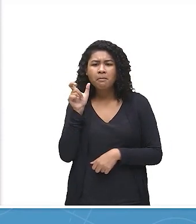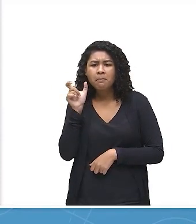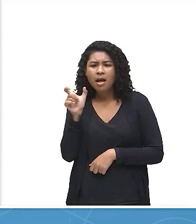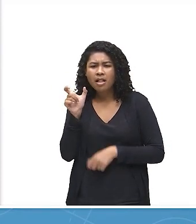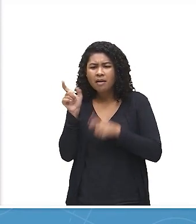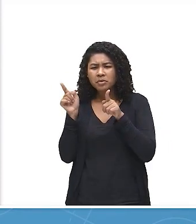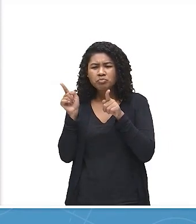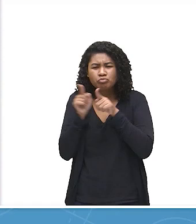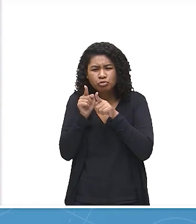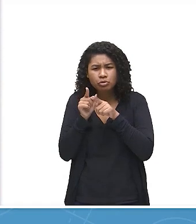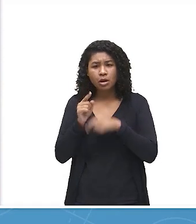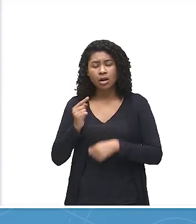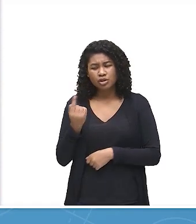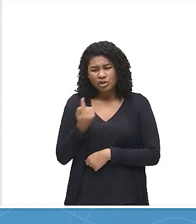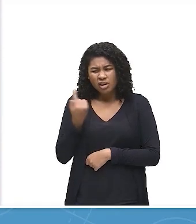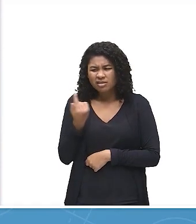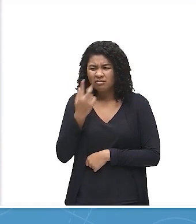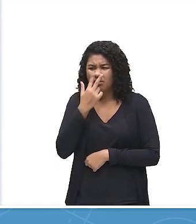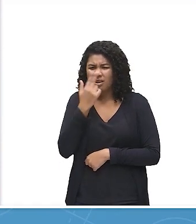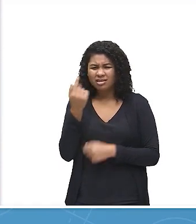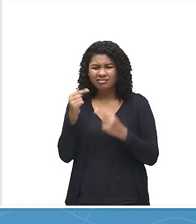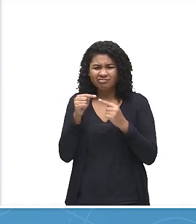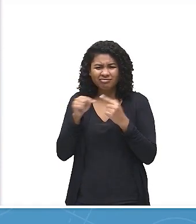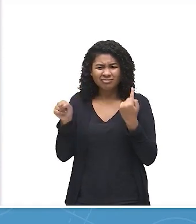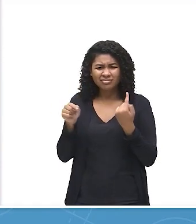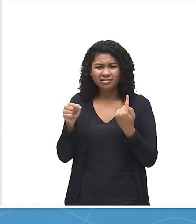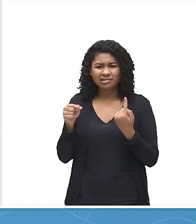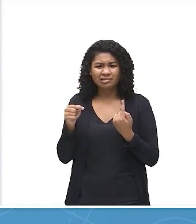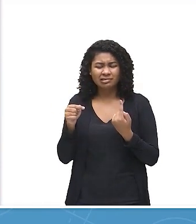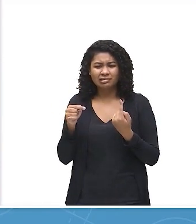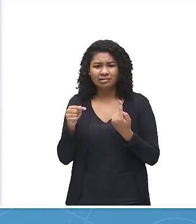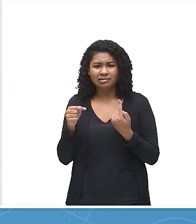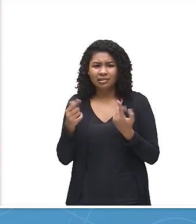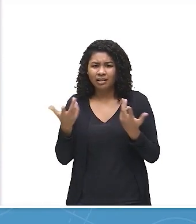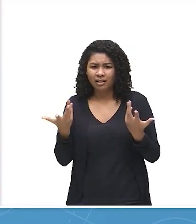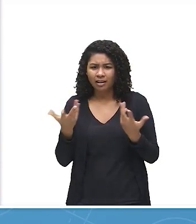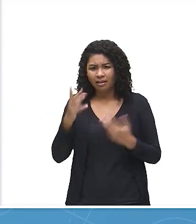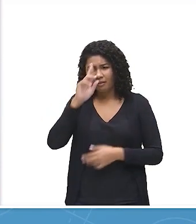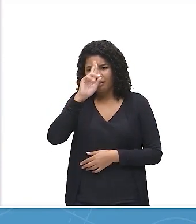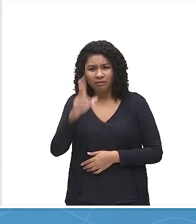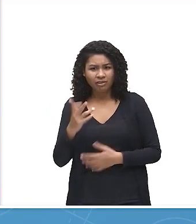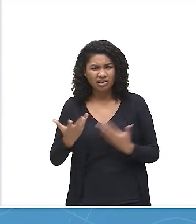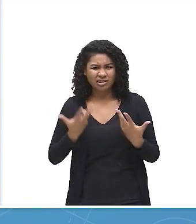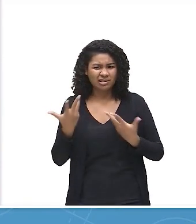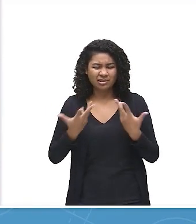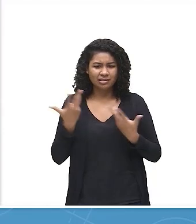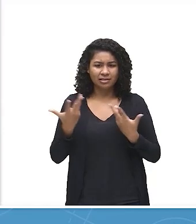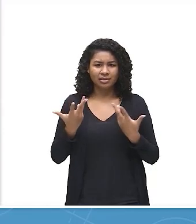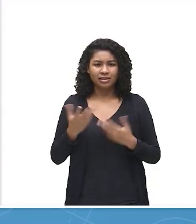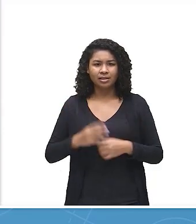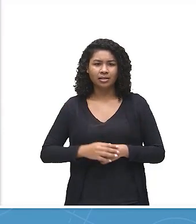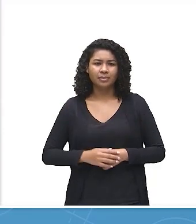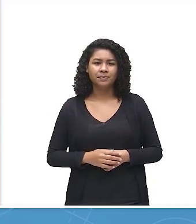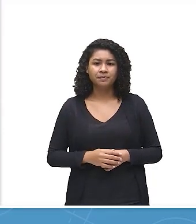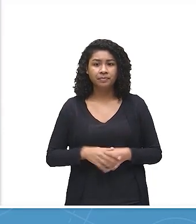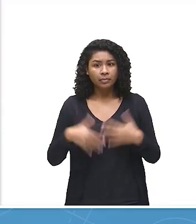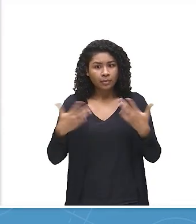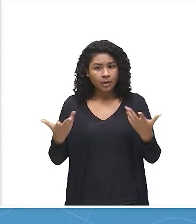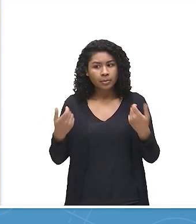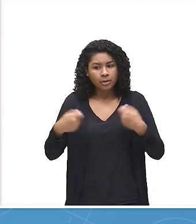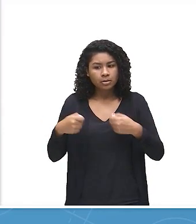aqui, verificar as respostas de vocês. Me contem aí como é que vocês foram, se foi muito difícil, certo? Deixa eu